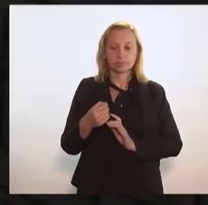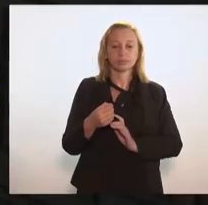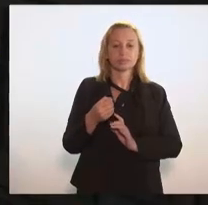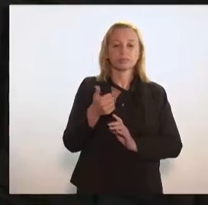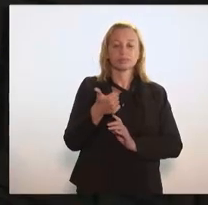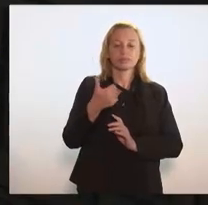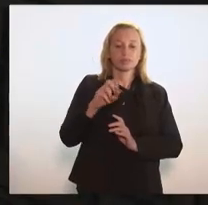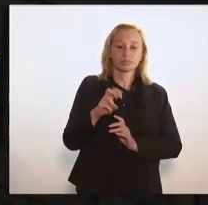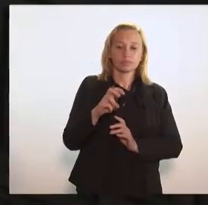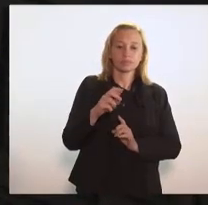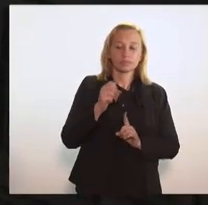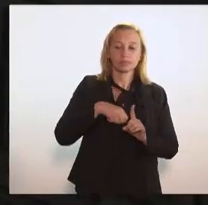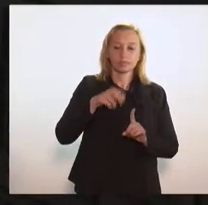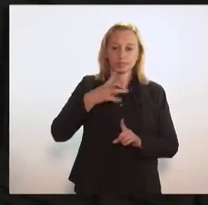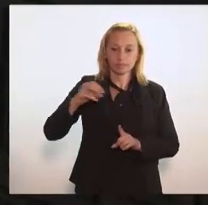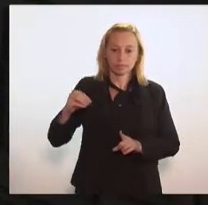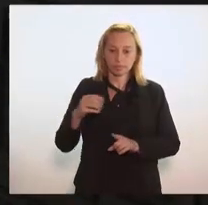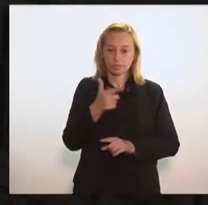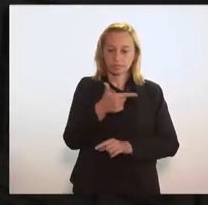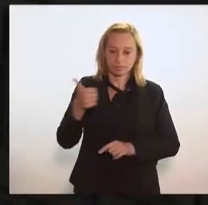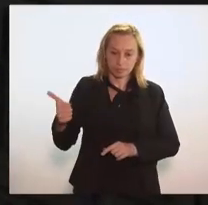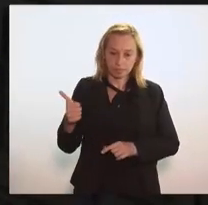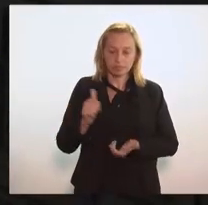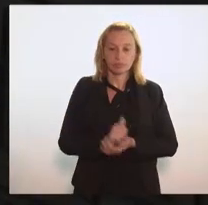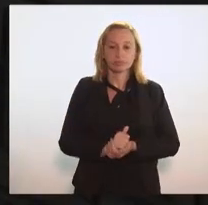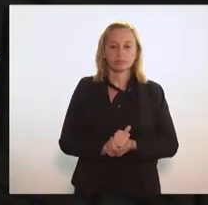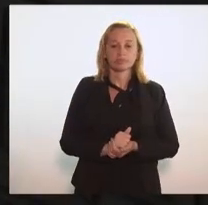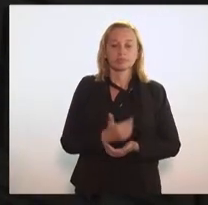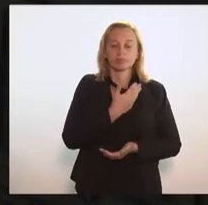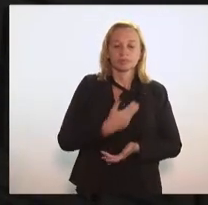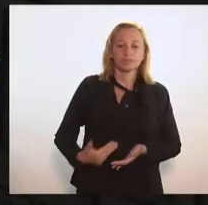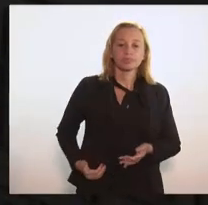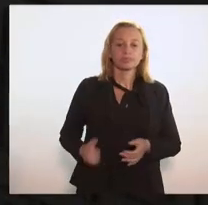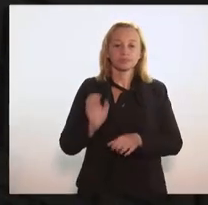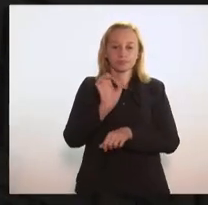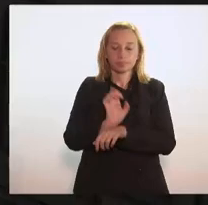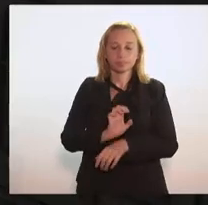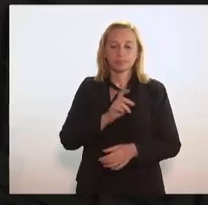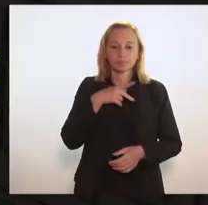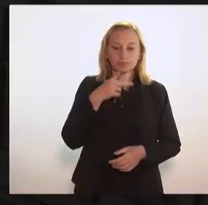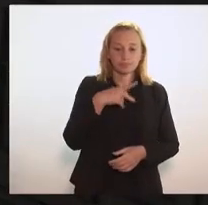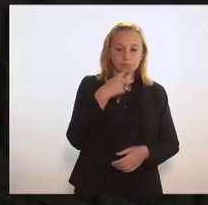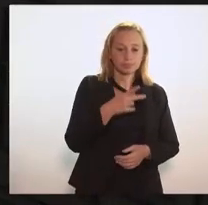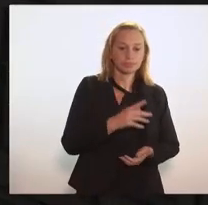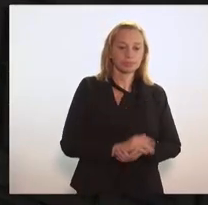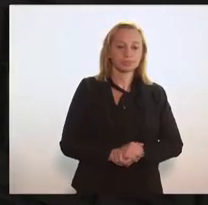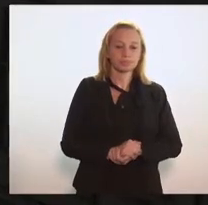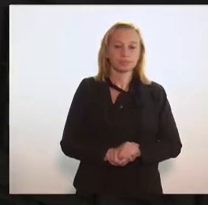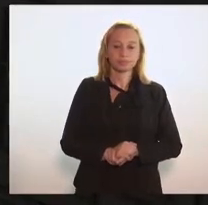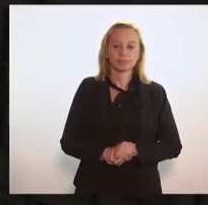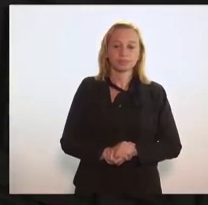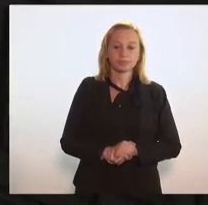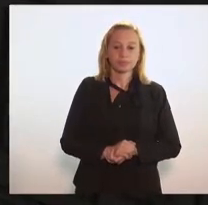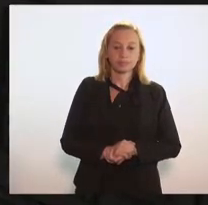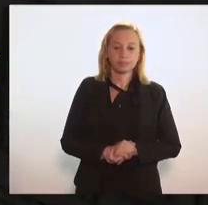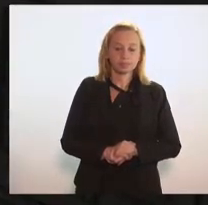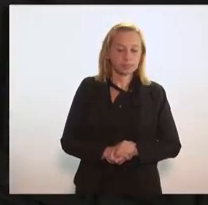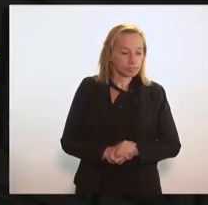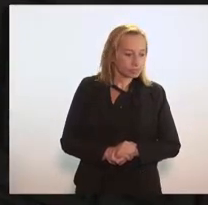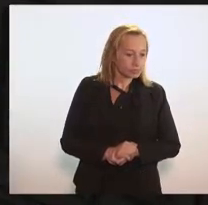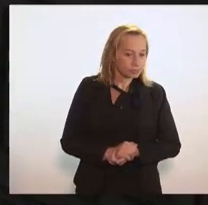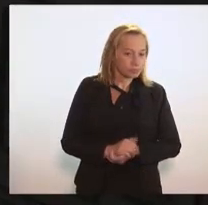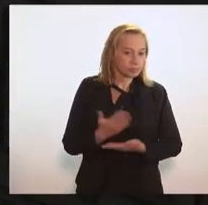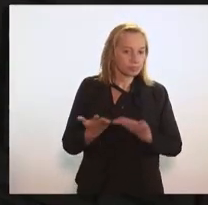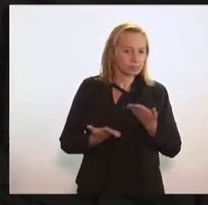de Março agora o Tio Du Governo do Estado que fala sobre o tratamento tributário